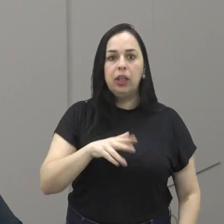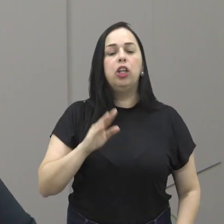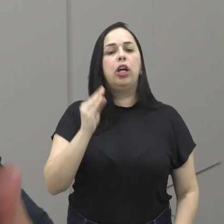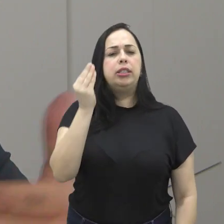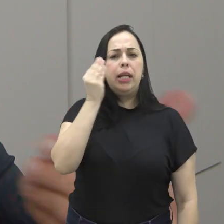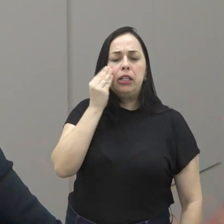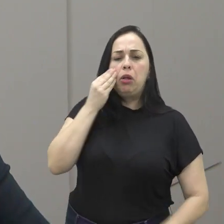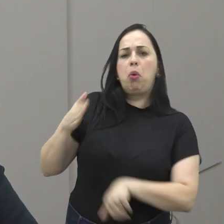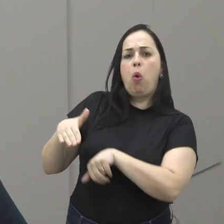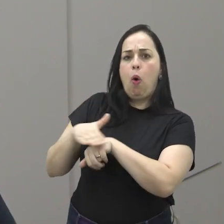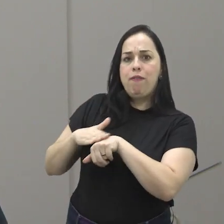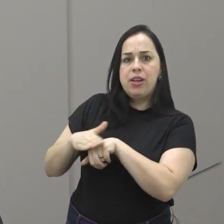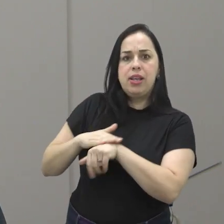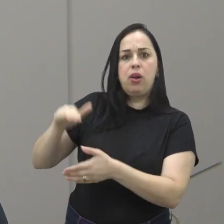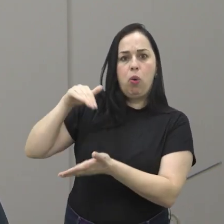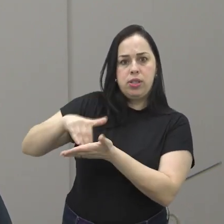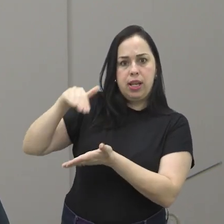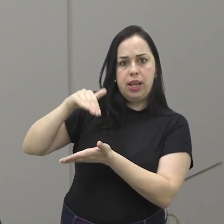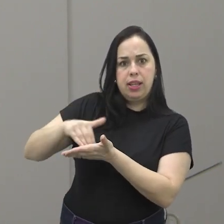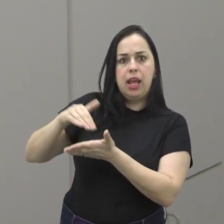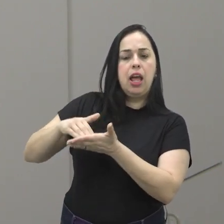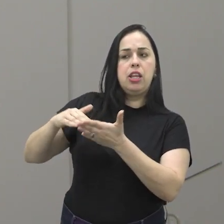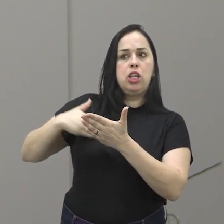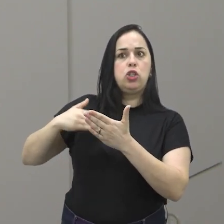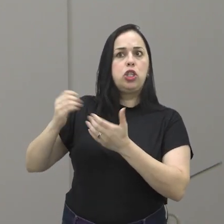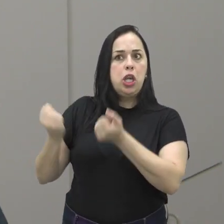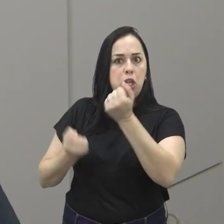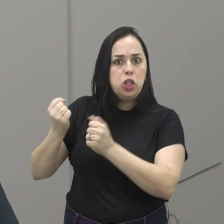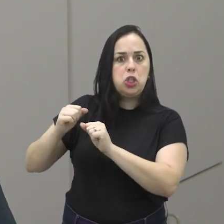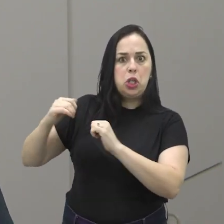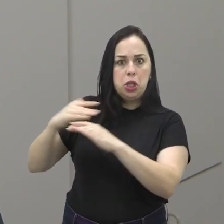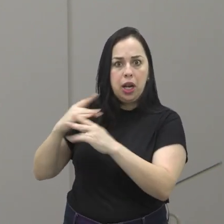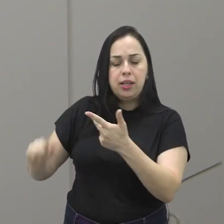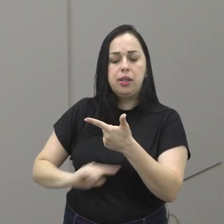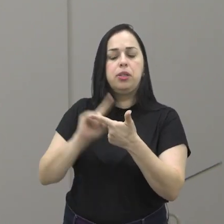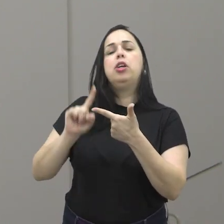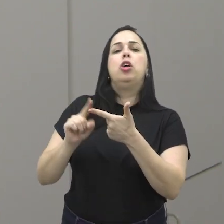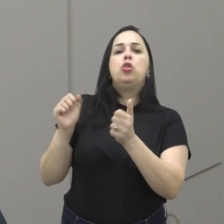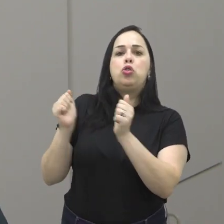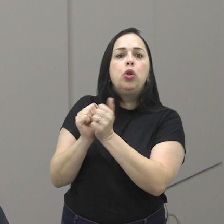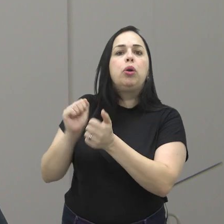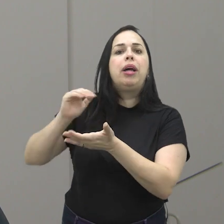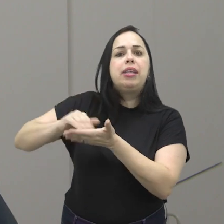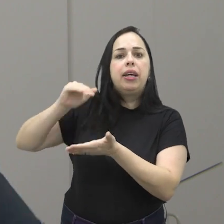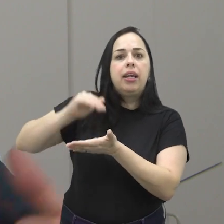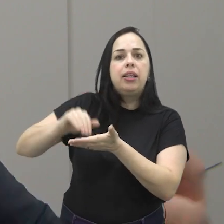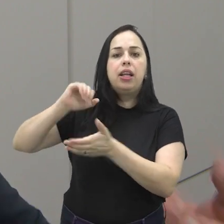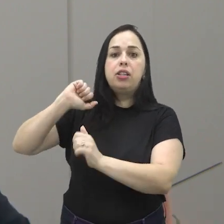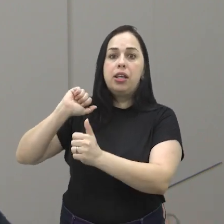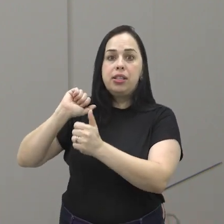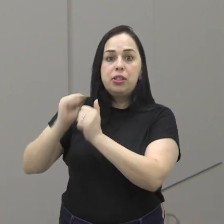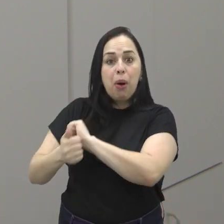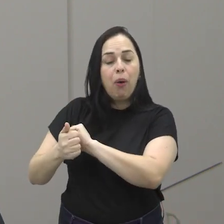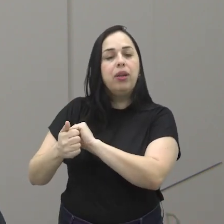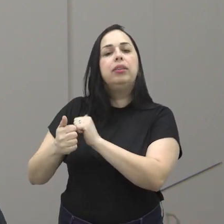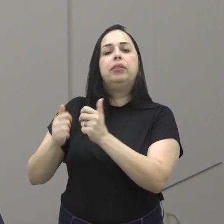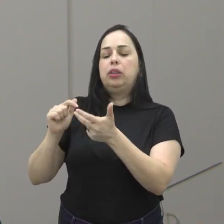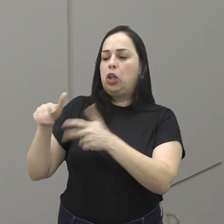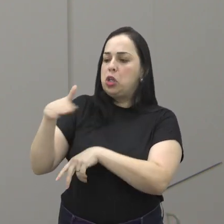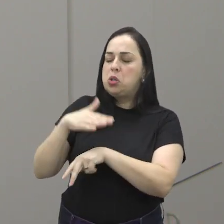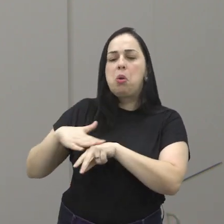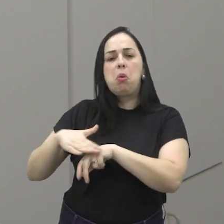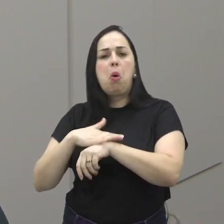a gente tentou conversar muito, né, com a Secretaria de Mobilidade, junto com a Secretaria de Esporte. Tivemos uma conversa muito